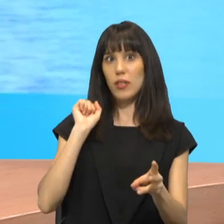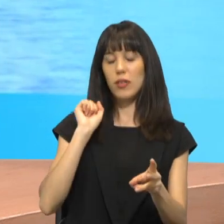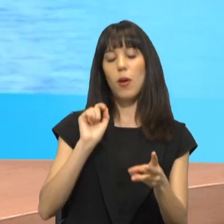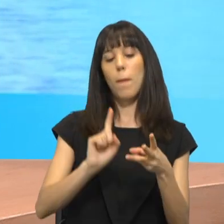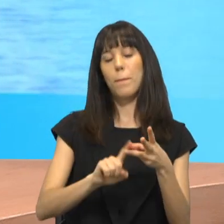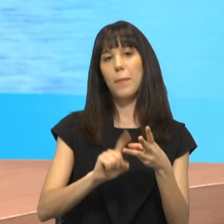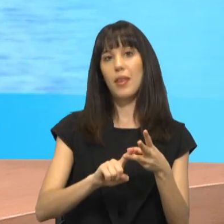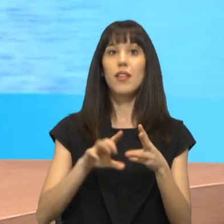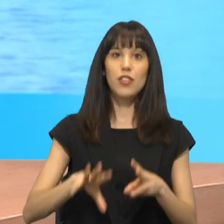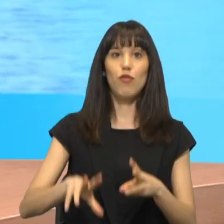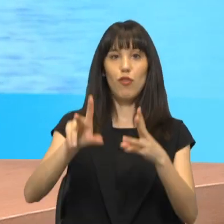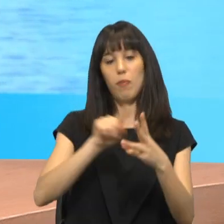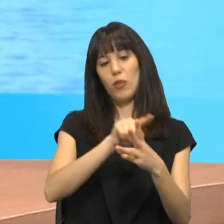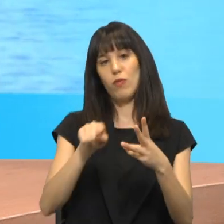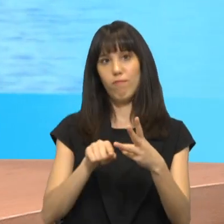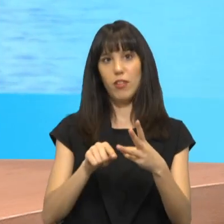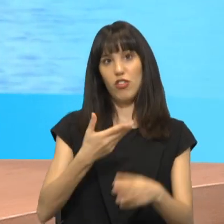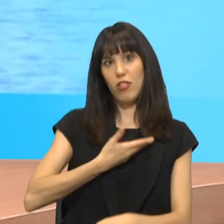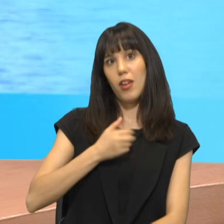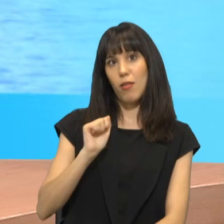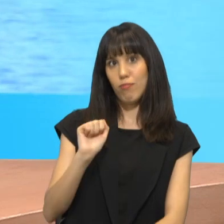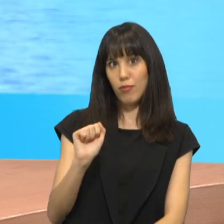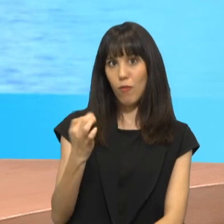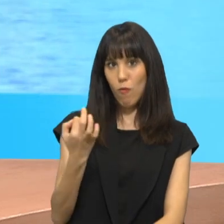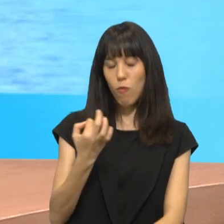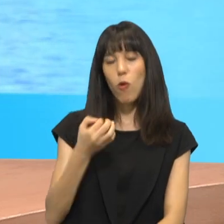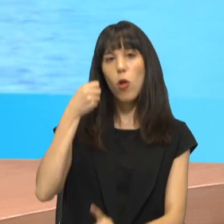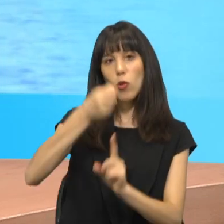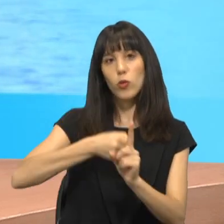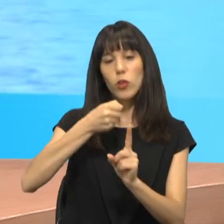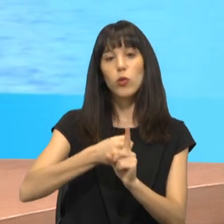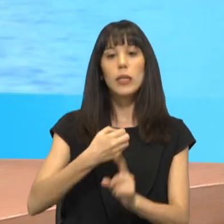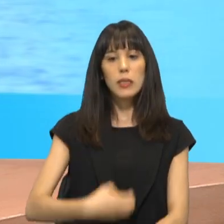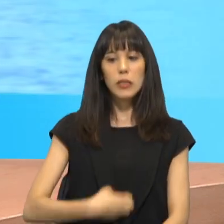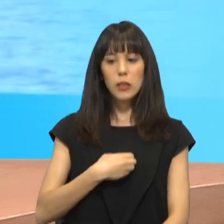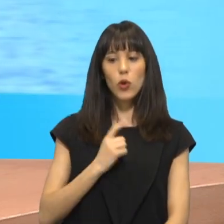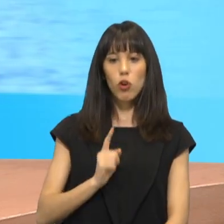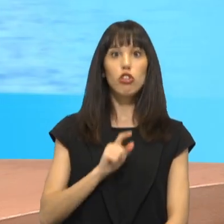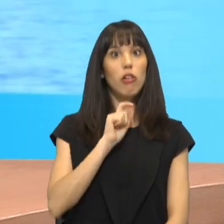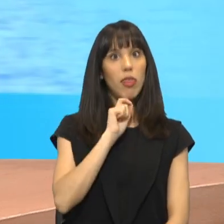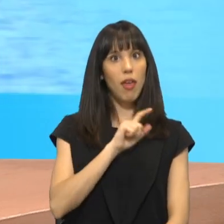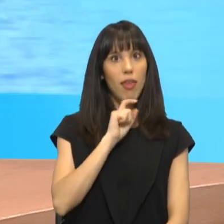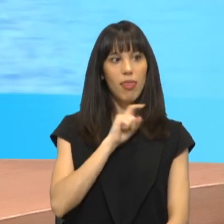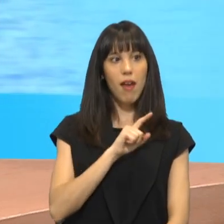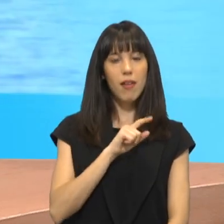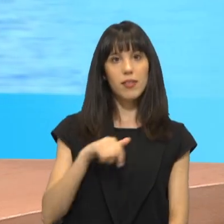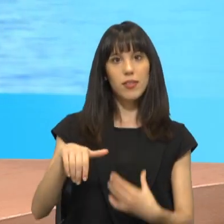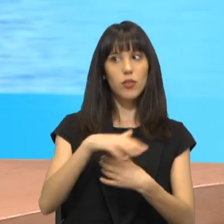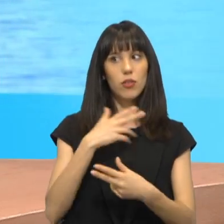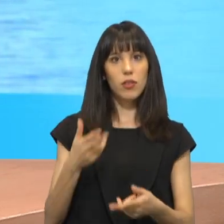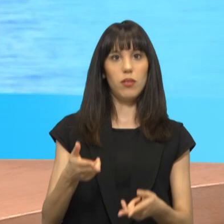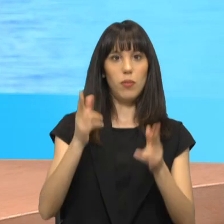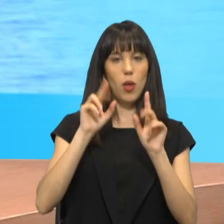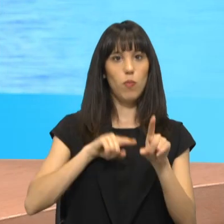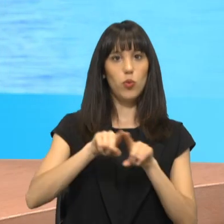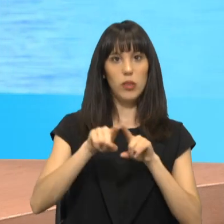foi um sentimento de que era possível, diante da nova situação de liberdade